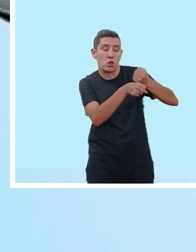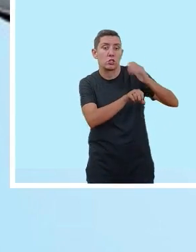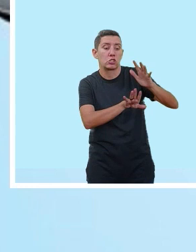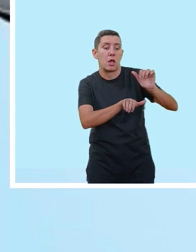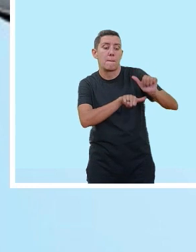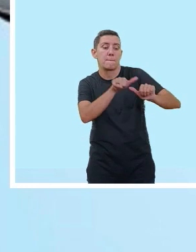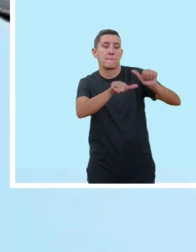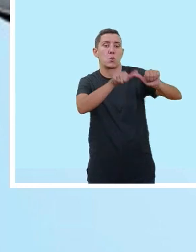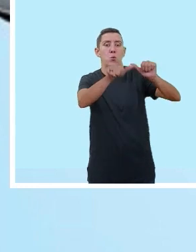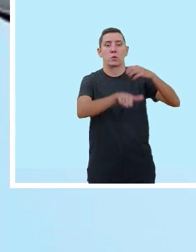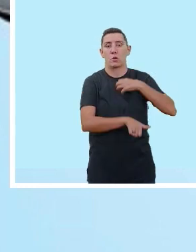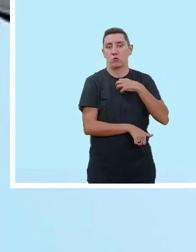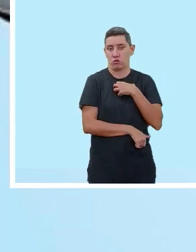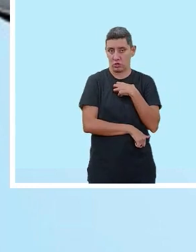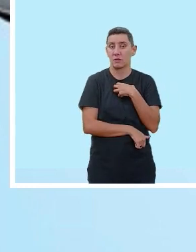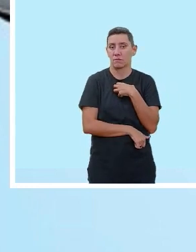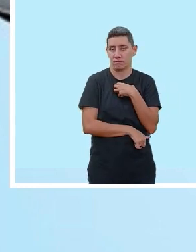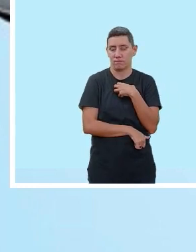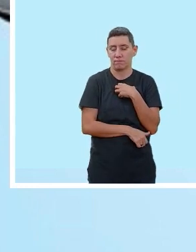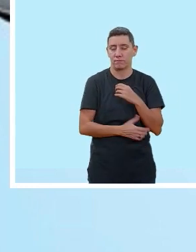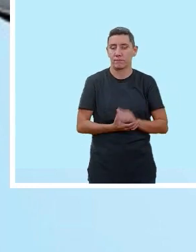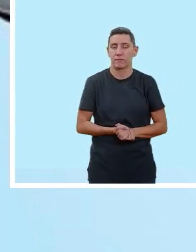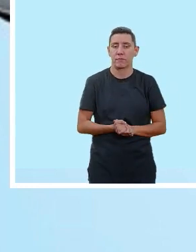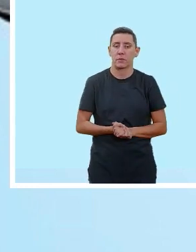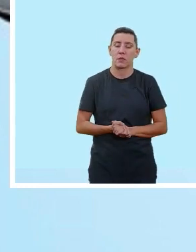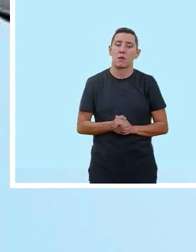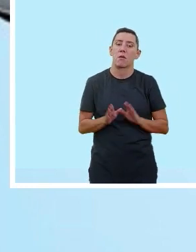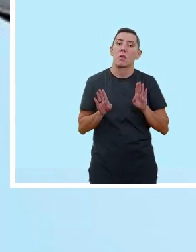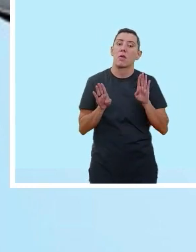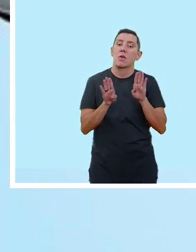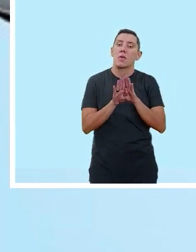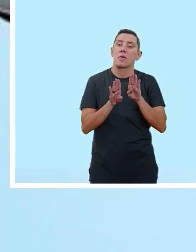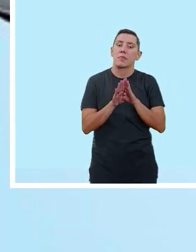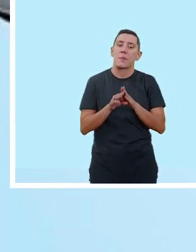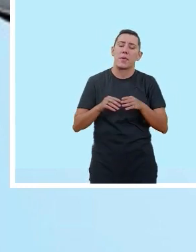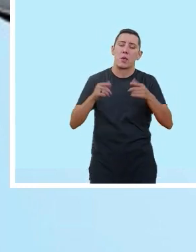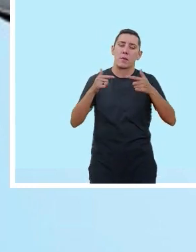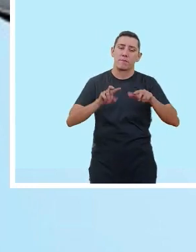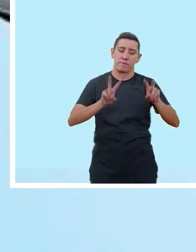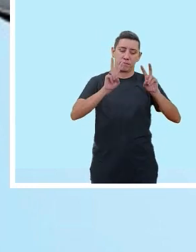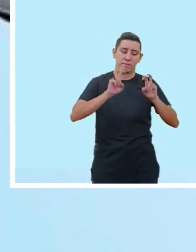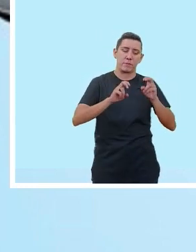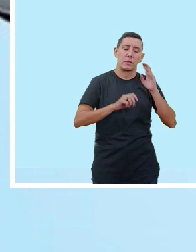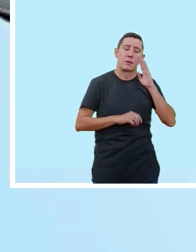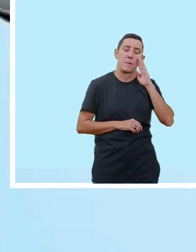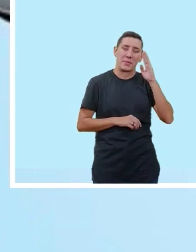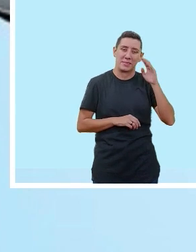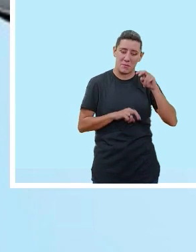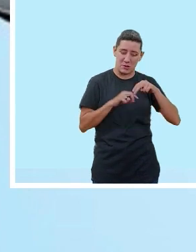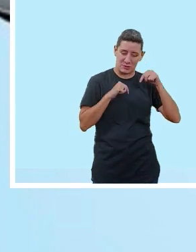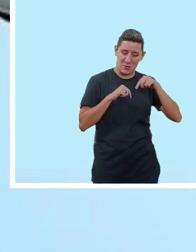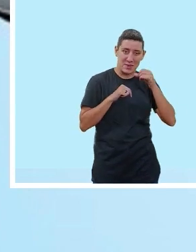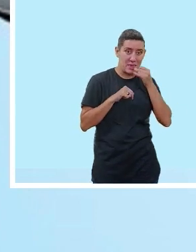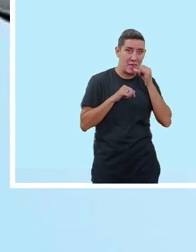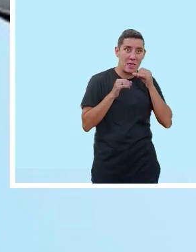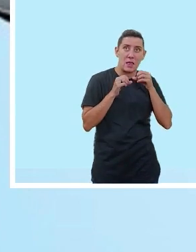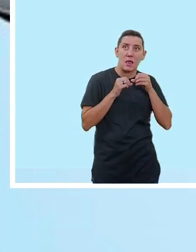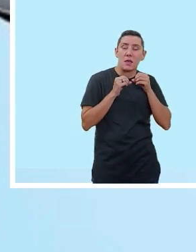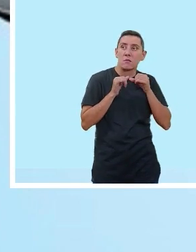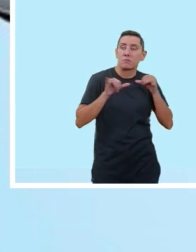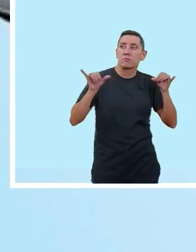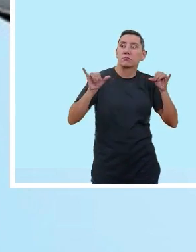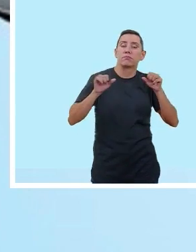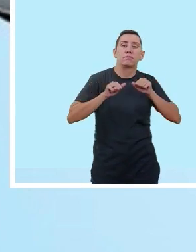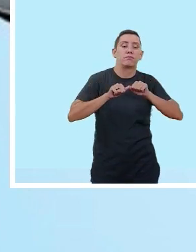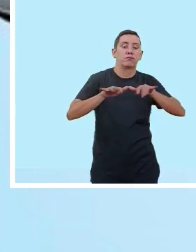de carbono. O outro tópico que eu comentei que ele é muito relevante é a questão da geração de energia elétrica, né? Então,